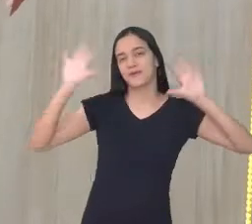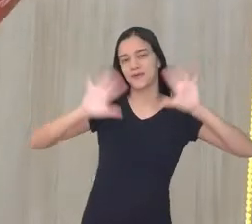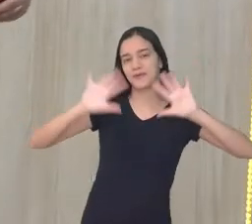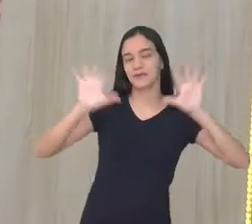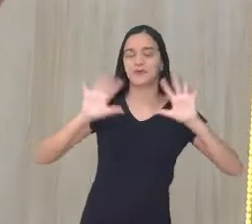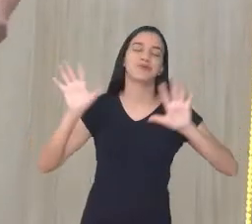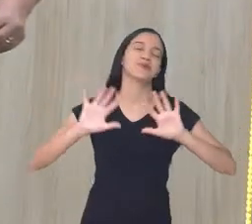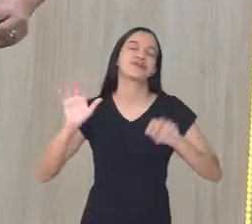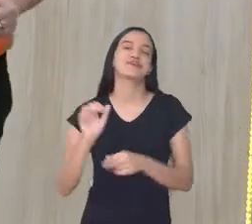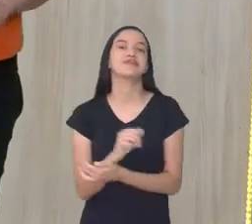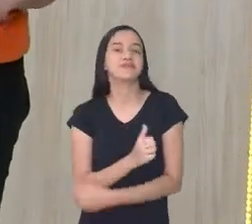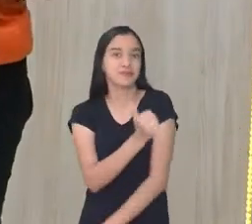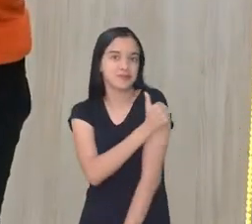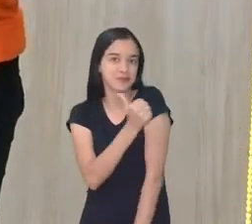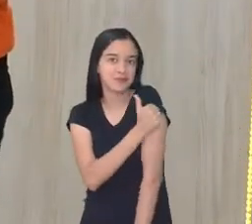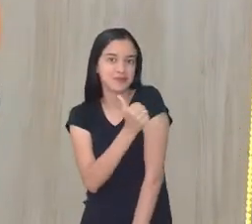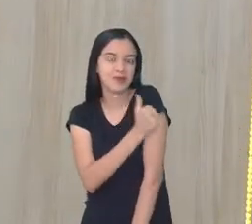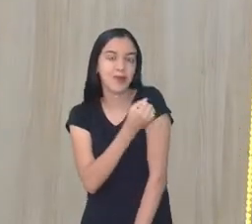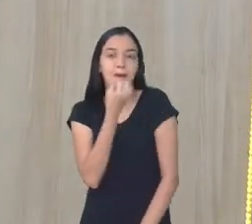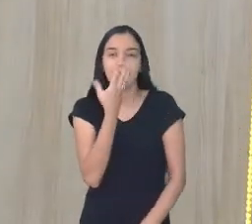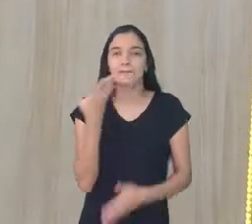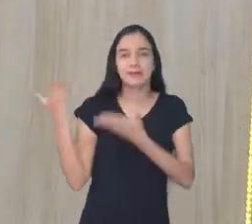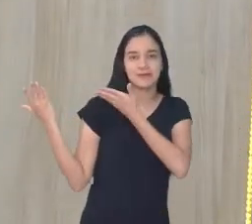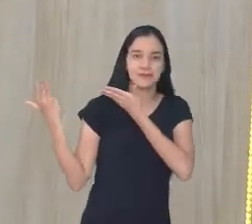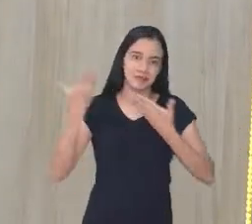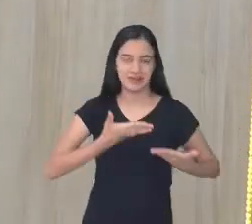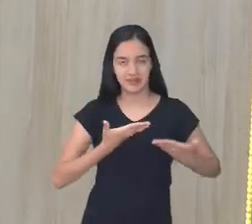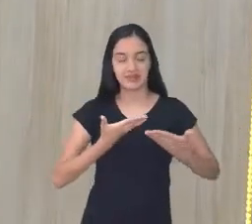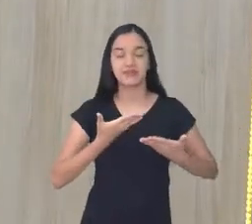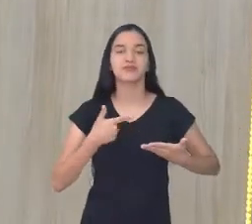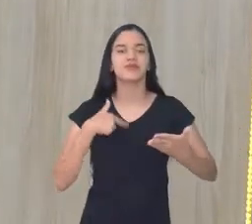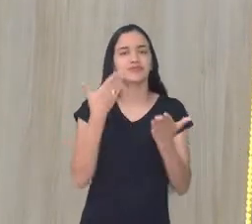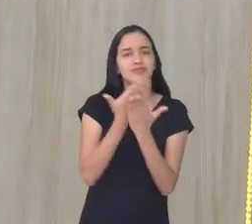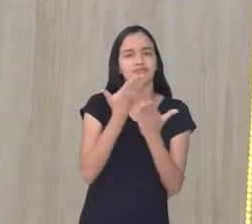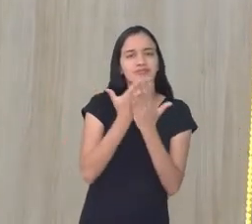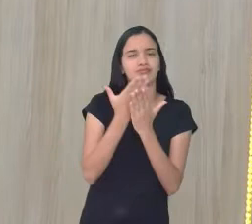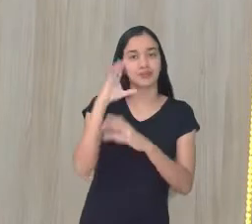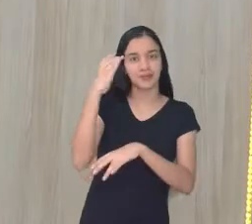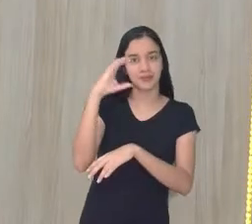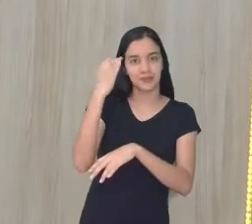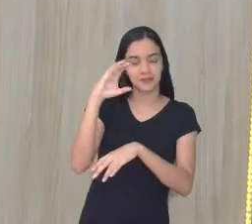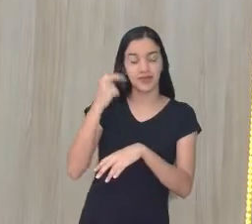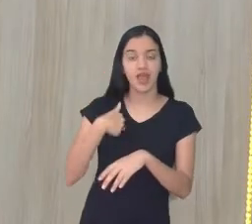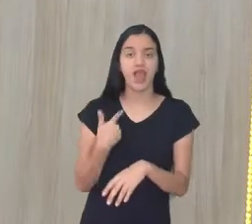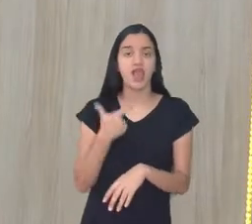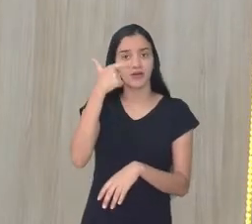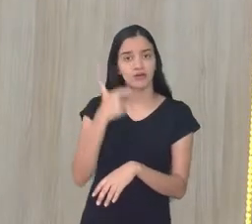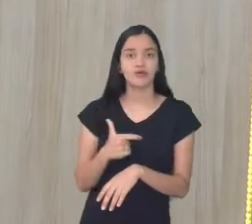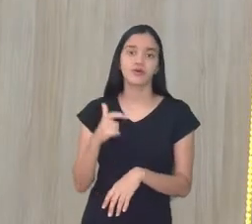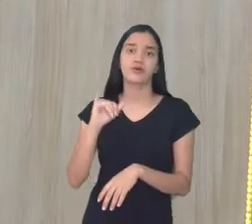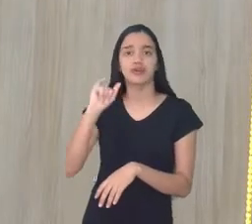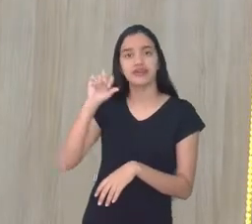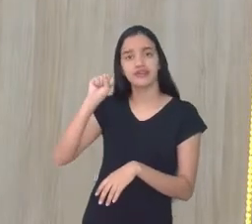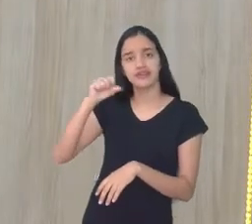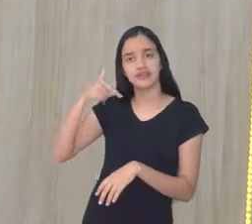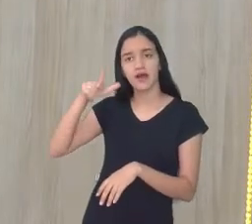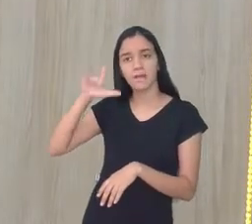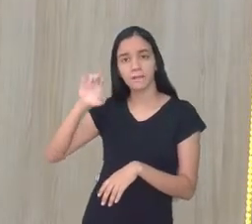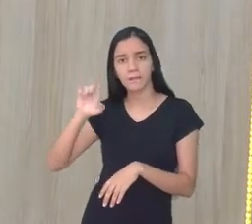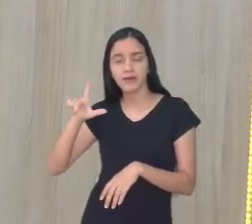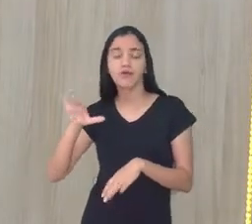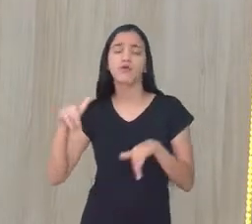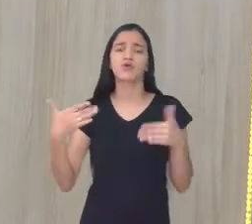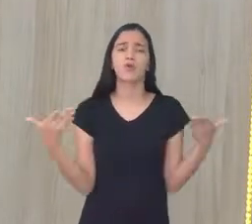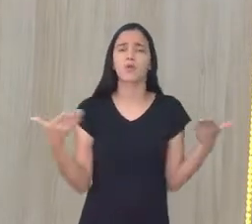Olá, alunos e alunas, sejam todos muito bem-vindos a mais uma aula de ciências. Eu sou a professora Isabel e